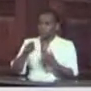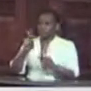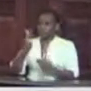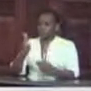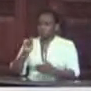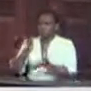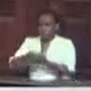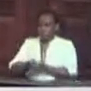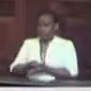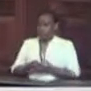pagamento do bilhete único muito obrigado